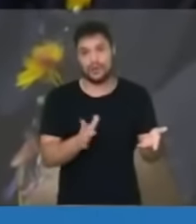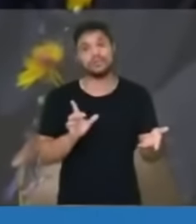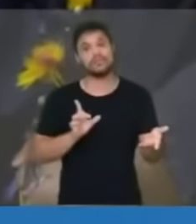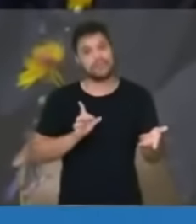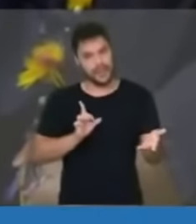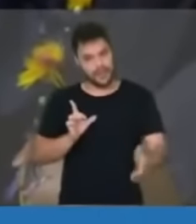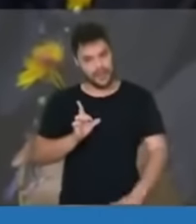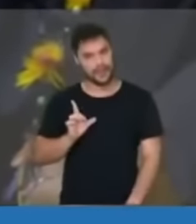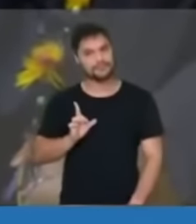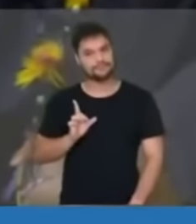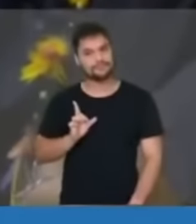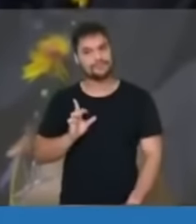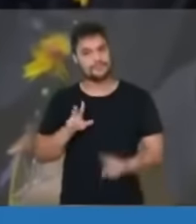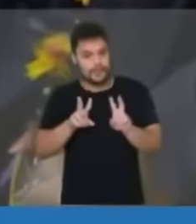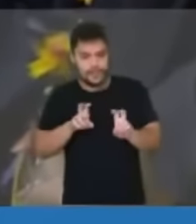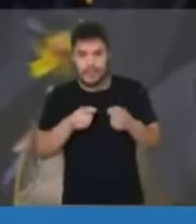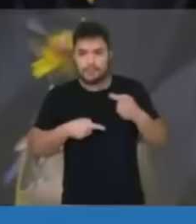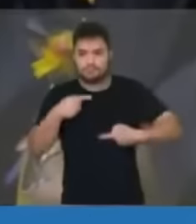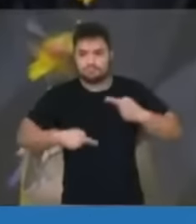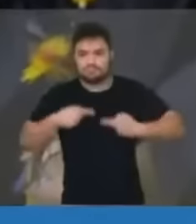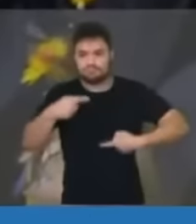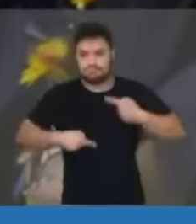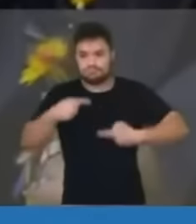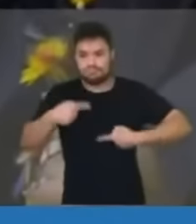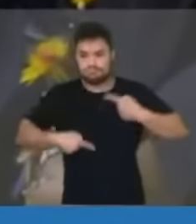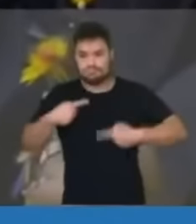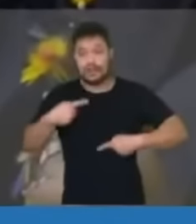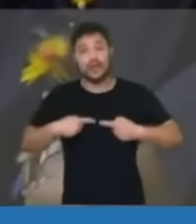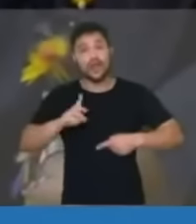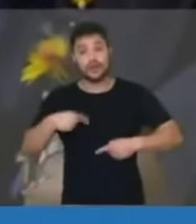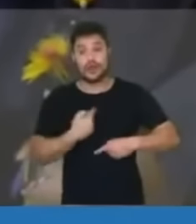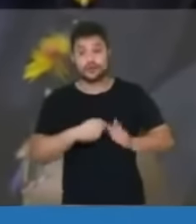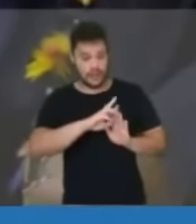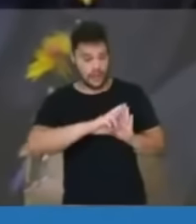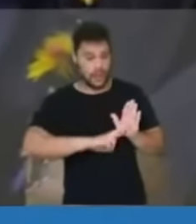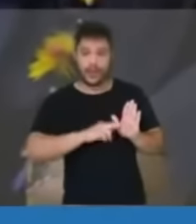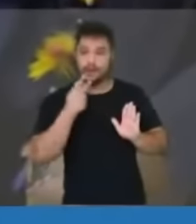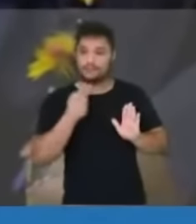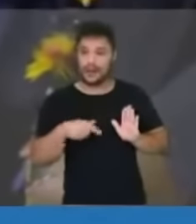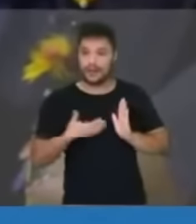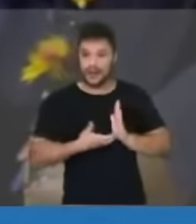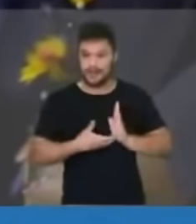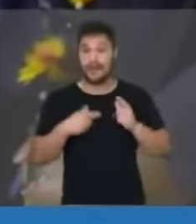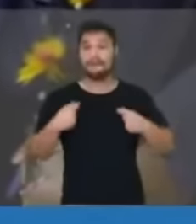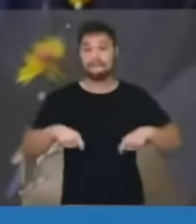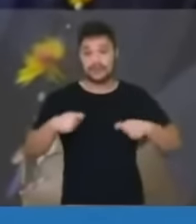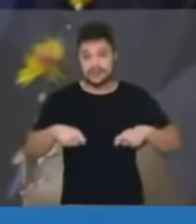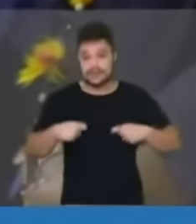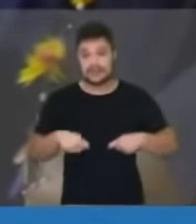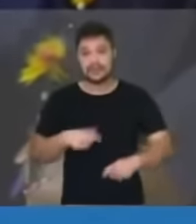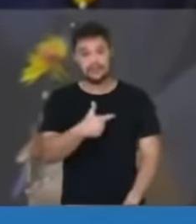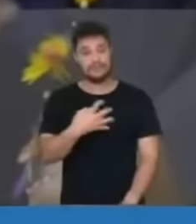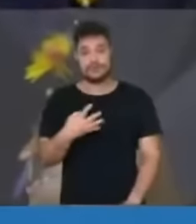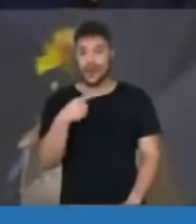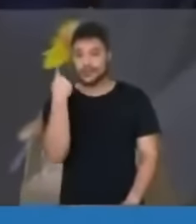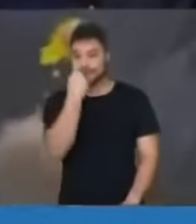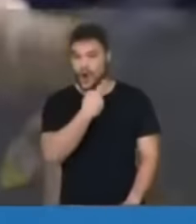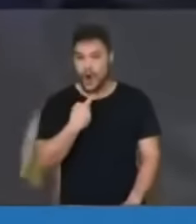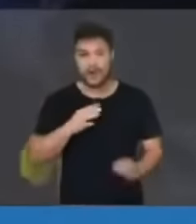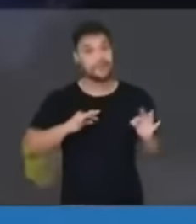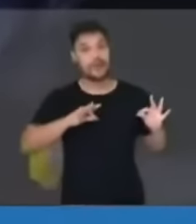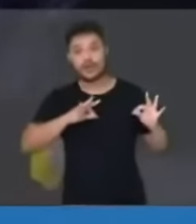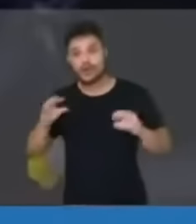que foi amplamente debatido e que é, inclusive, por parte do nosso regimento, de que é necessário, no mínimo, 24 horas para que todas